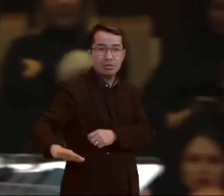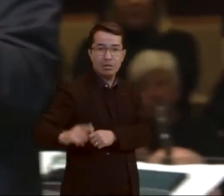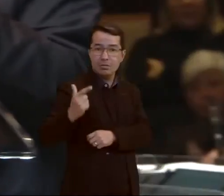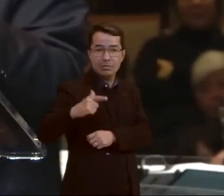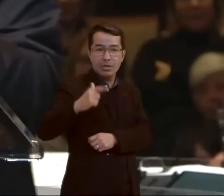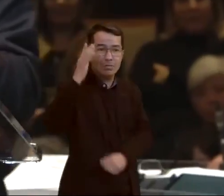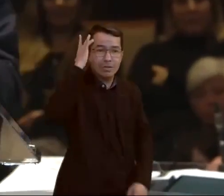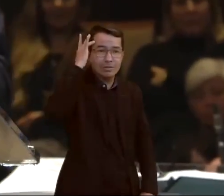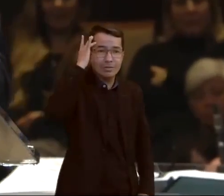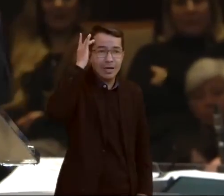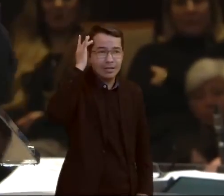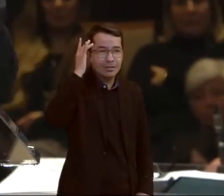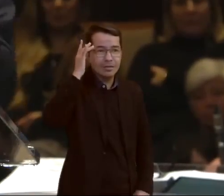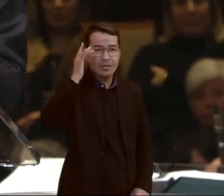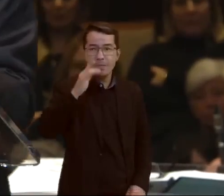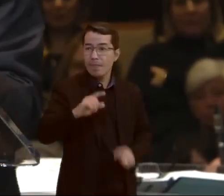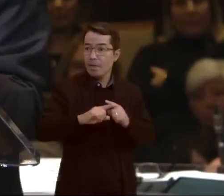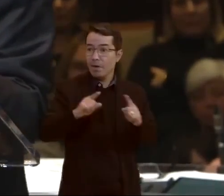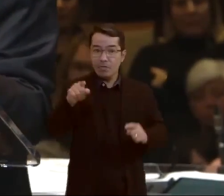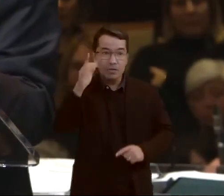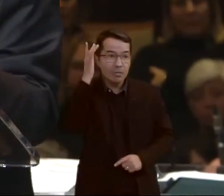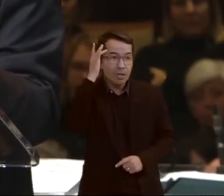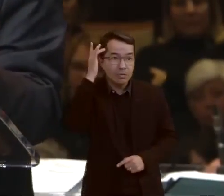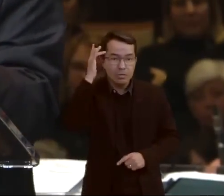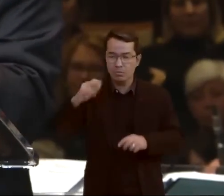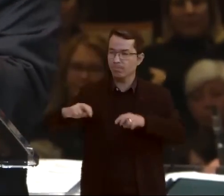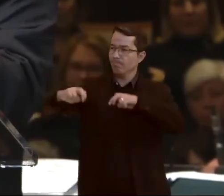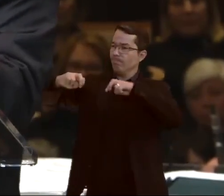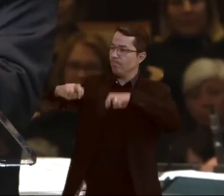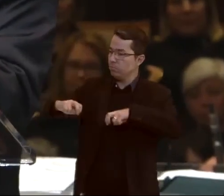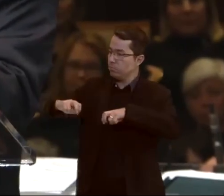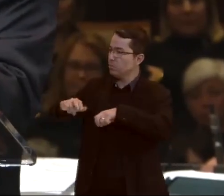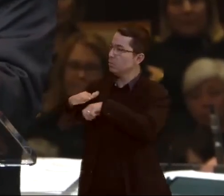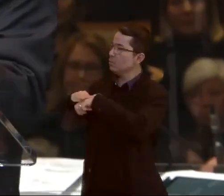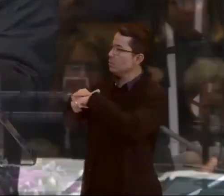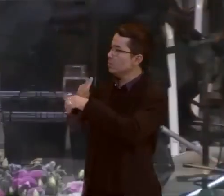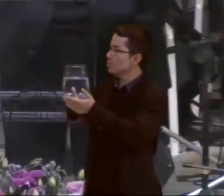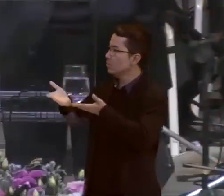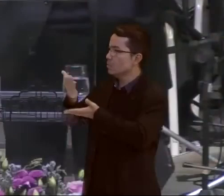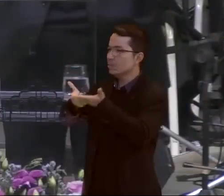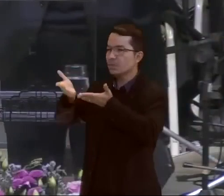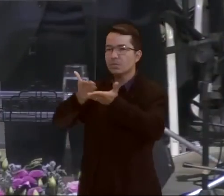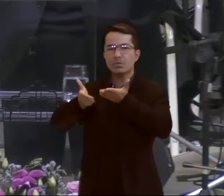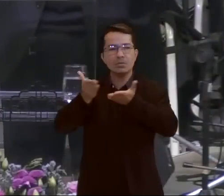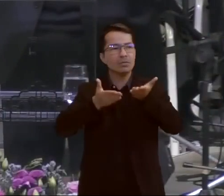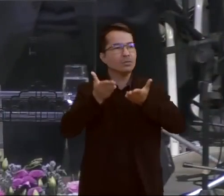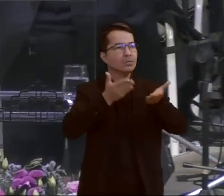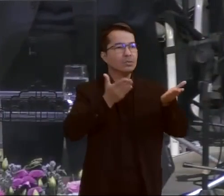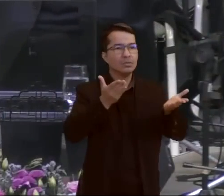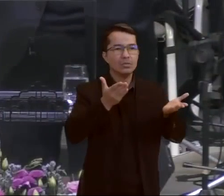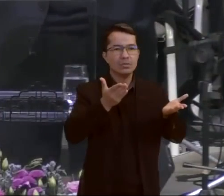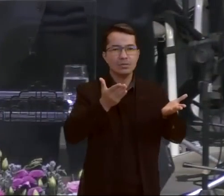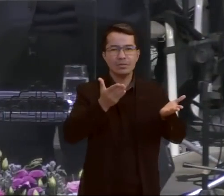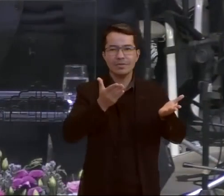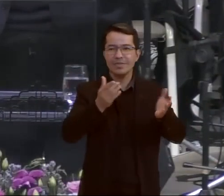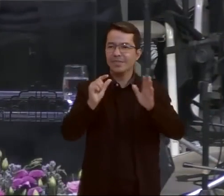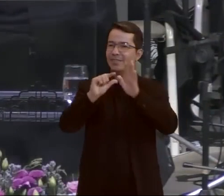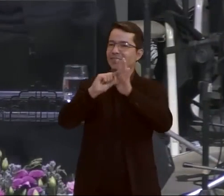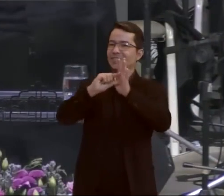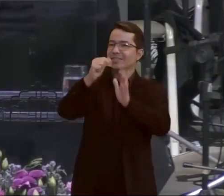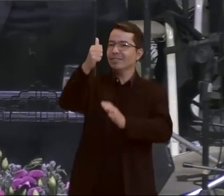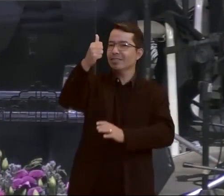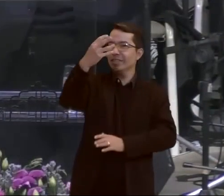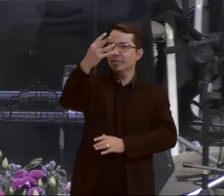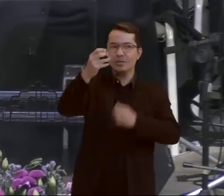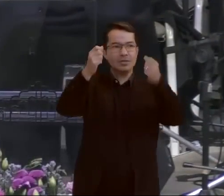ter essa postura de Deus. Versículo 14 diz assim: e então não seremos mais como crianças, arrastados